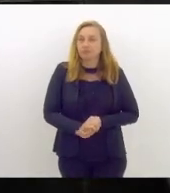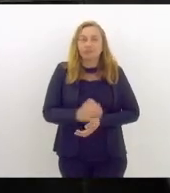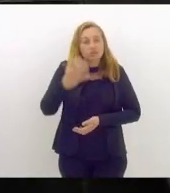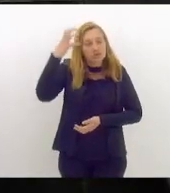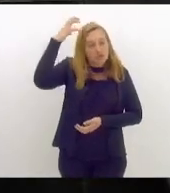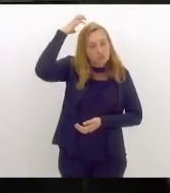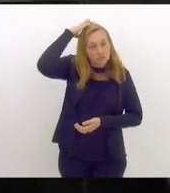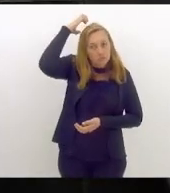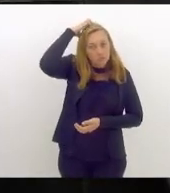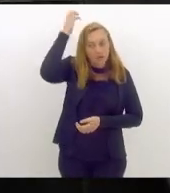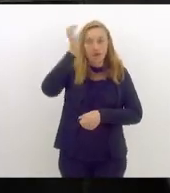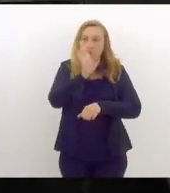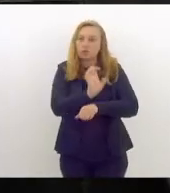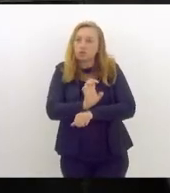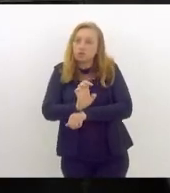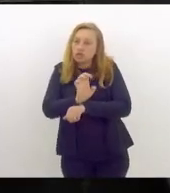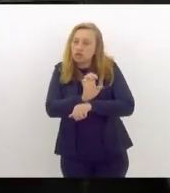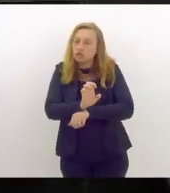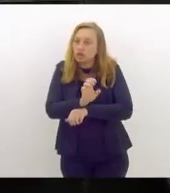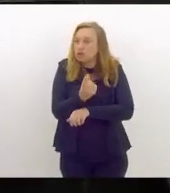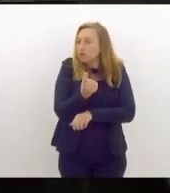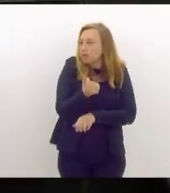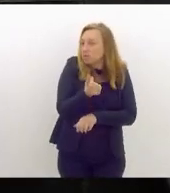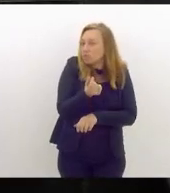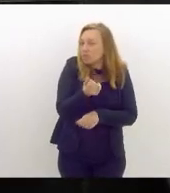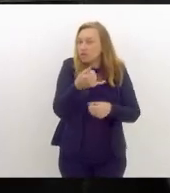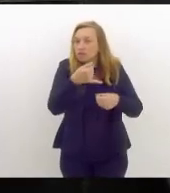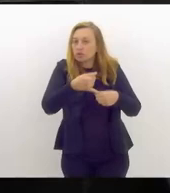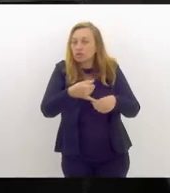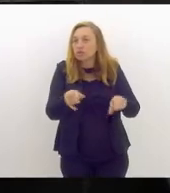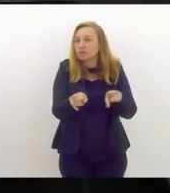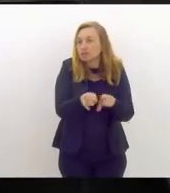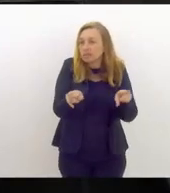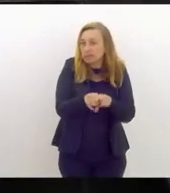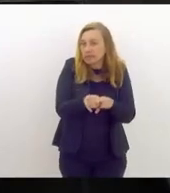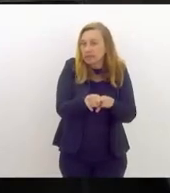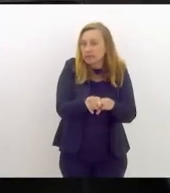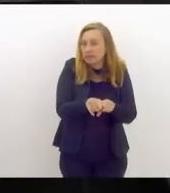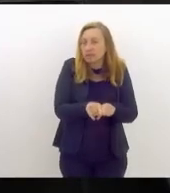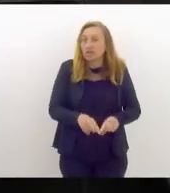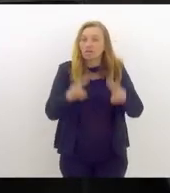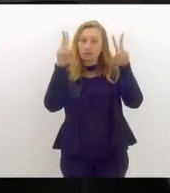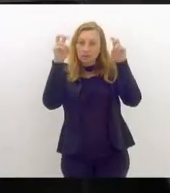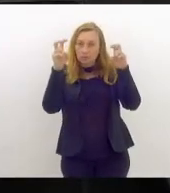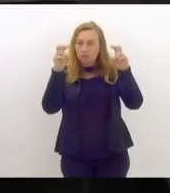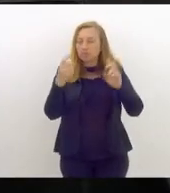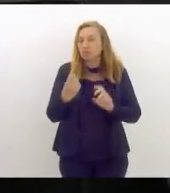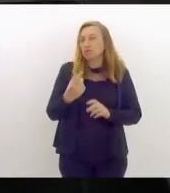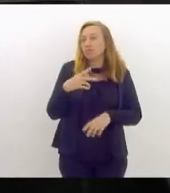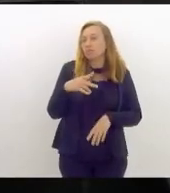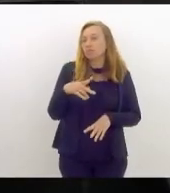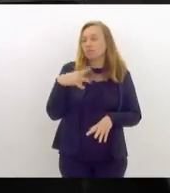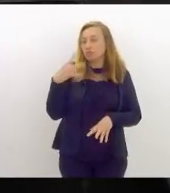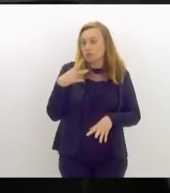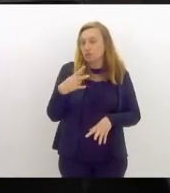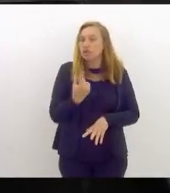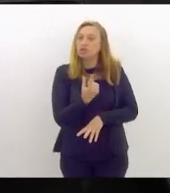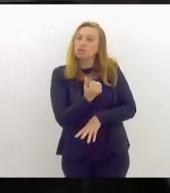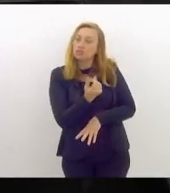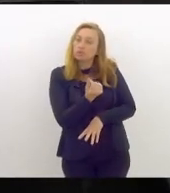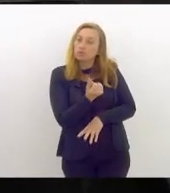aos estados pelo preço dos combustíveis também é uma questão da política de preços adotada